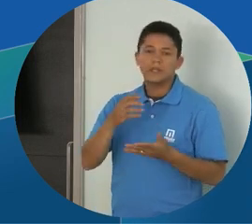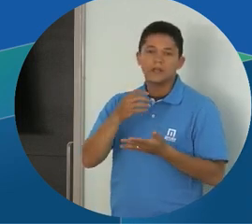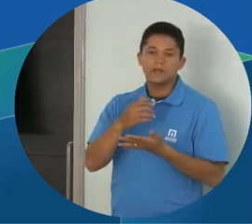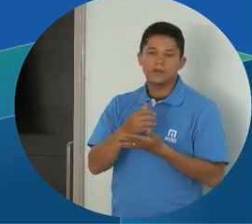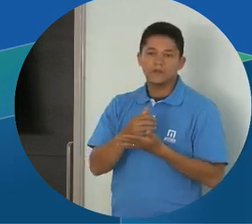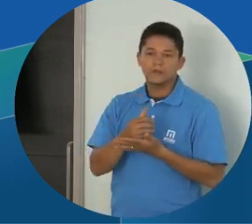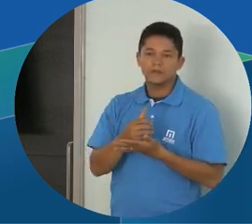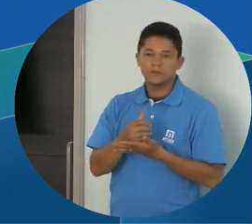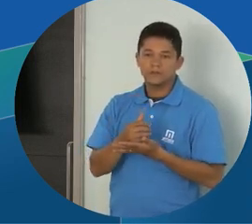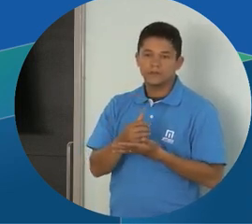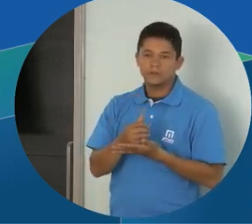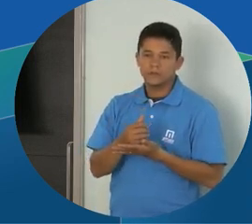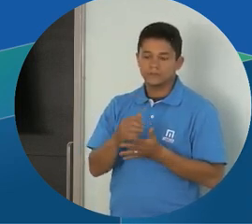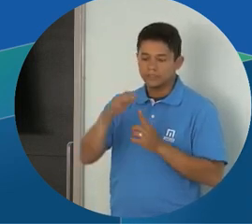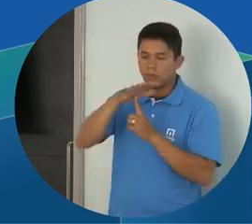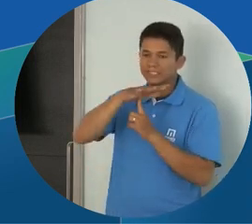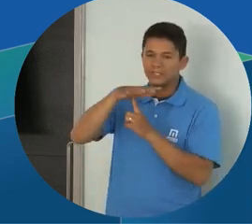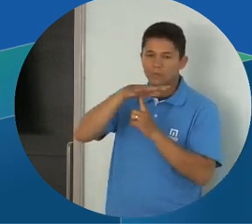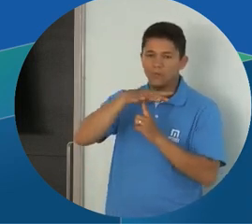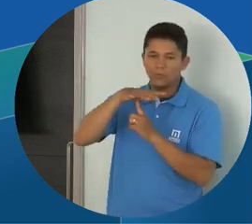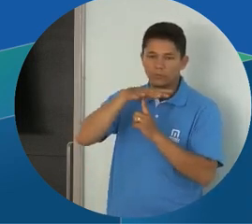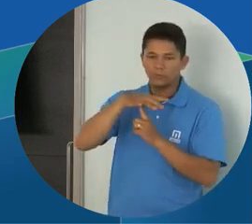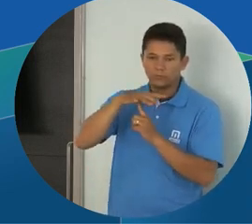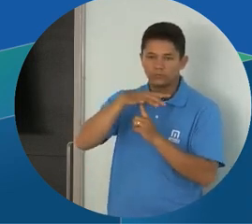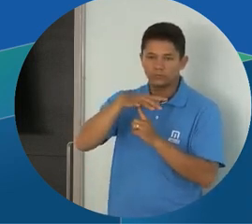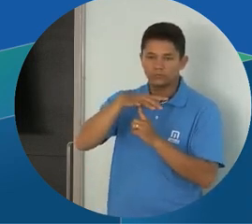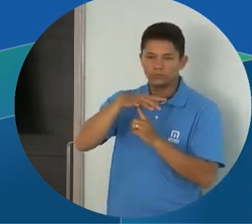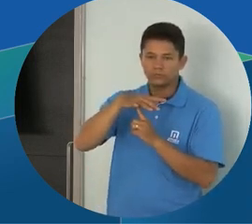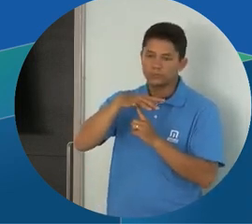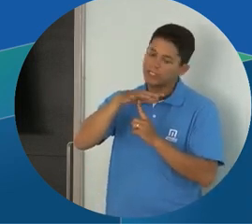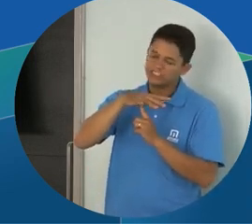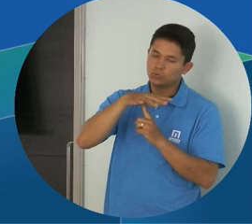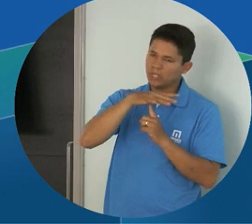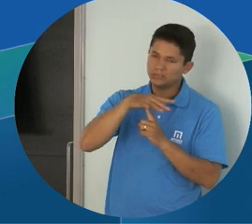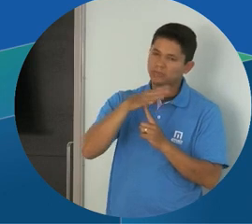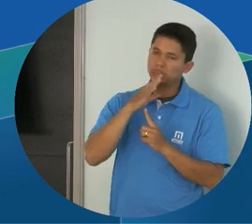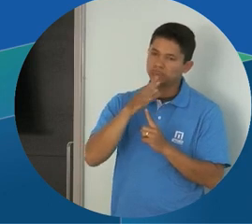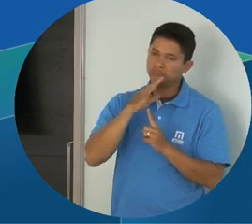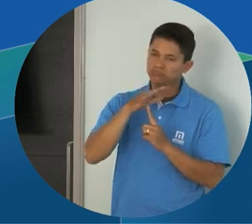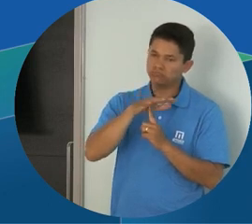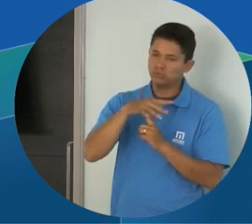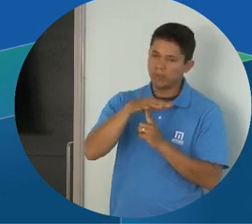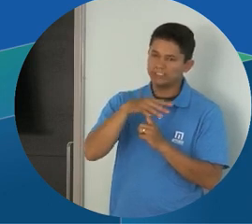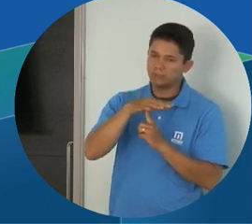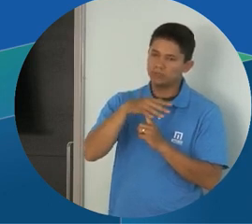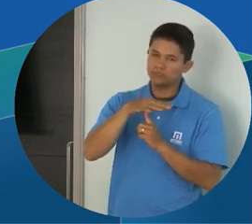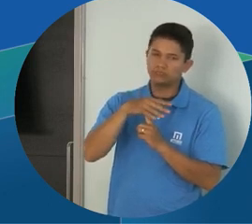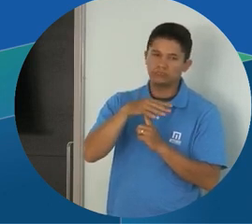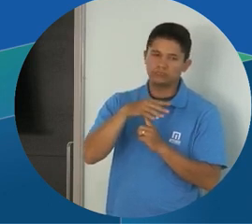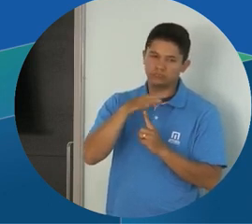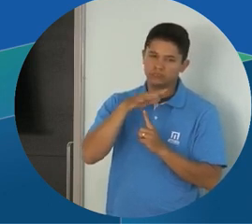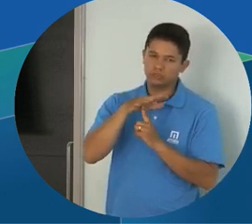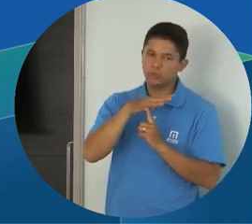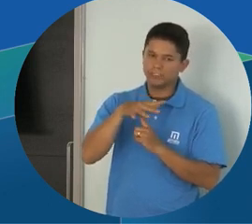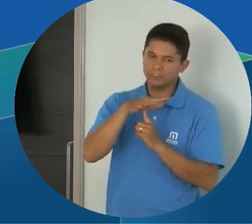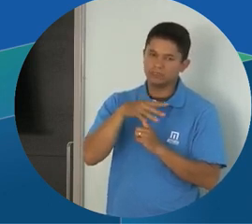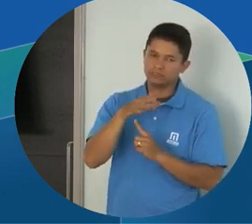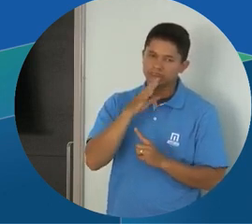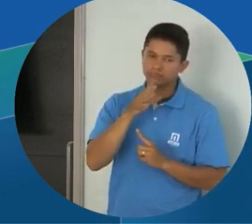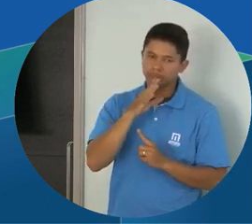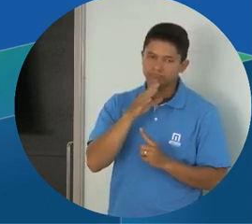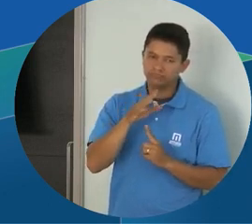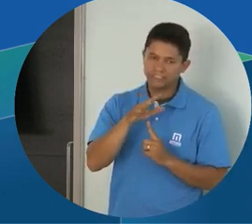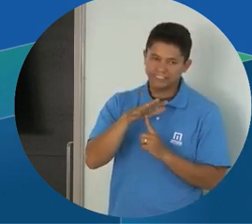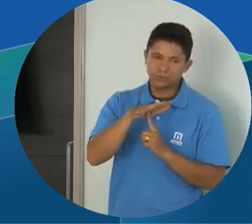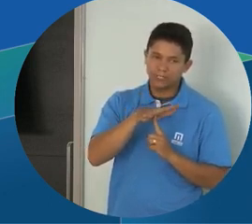normais aqui, que é o que vai ocorrer a maior parte da estrutura, ele é um pouco maior, e os outros casos, o fator de